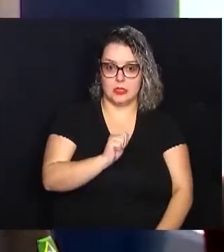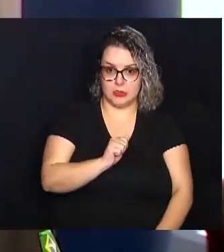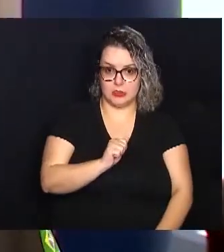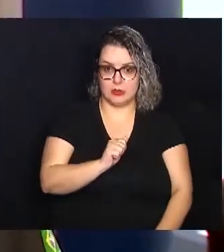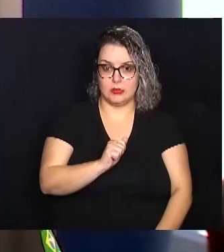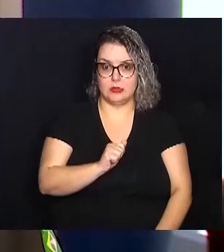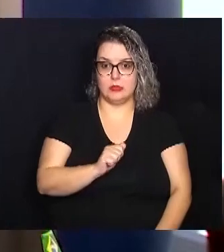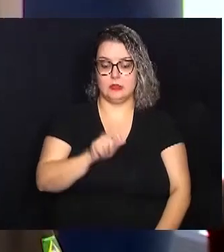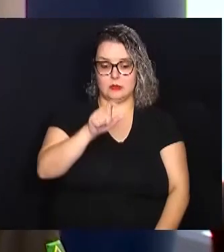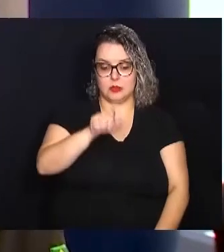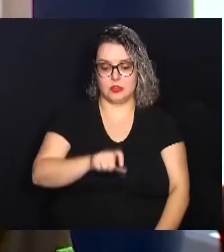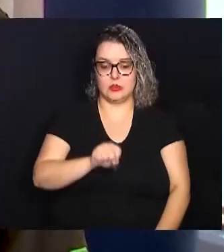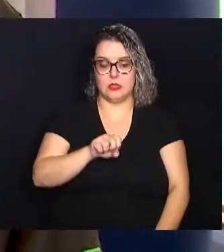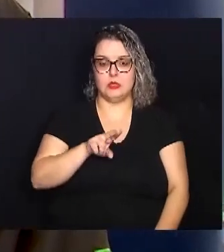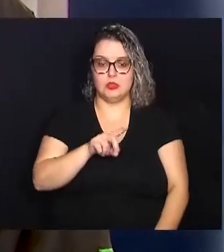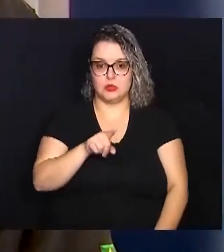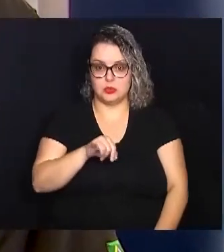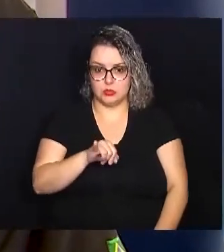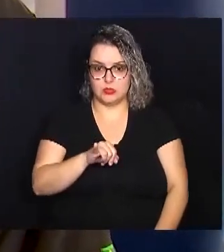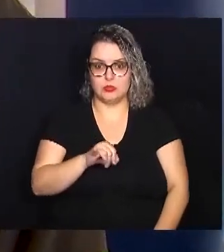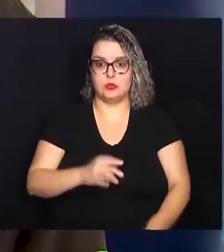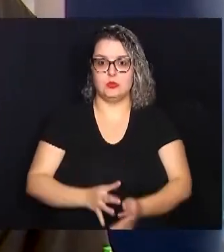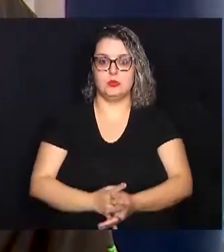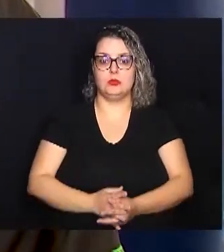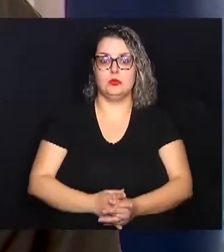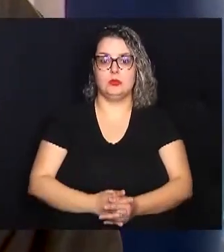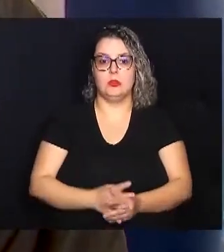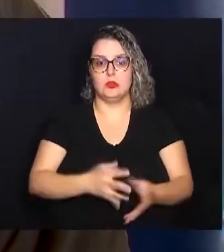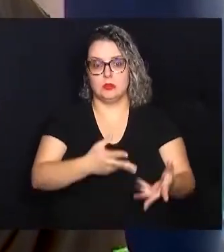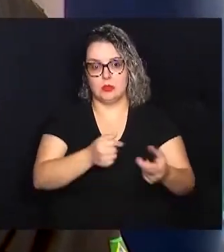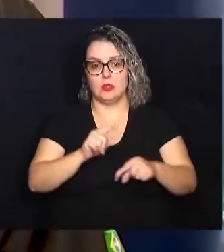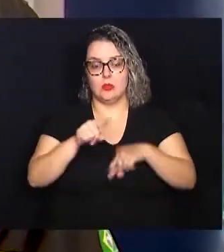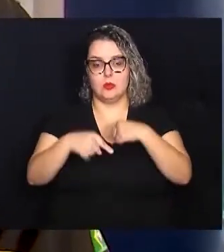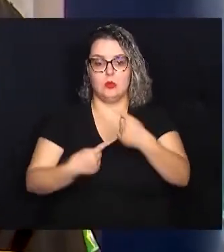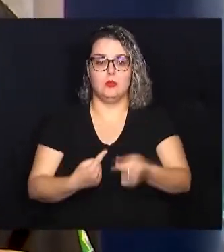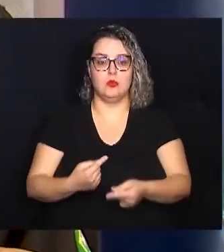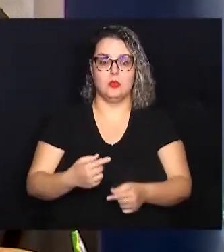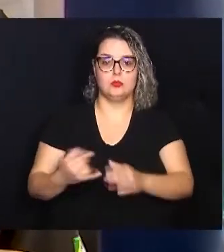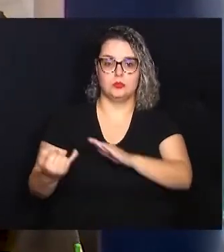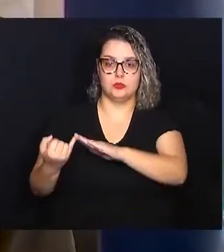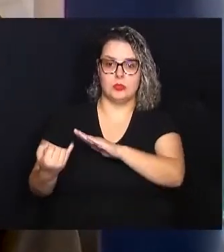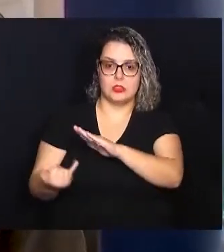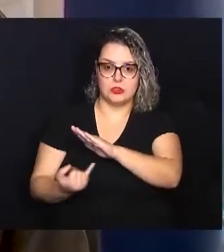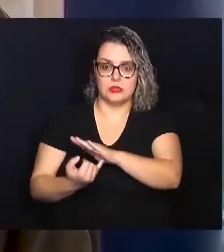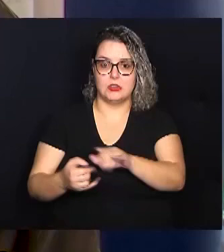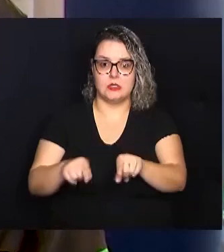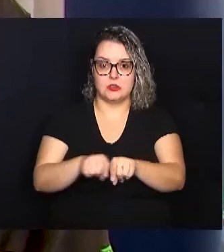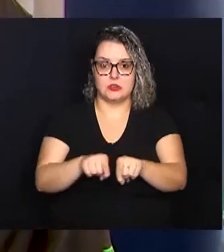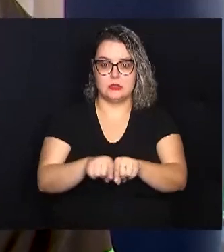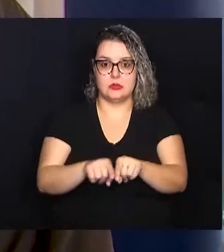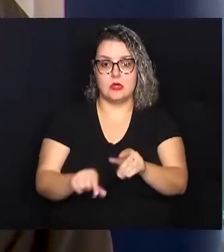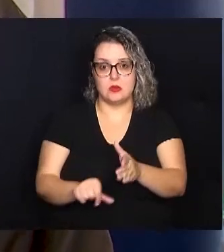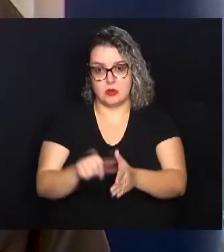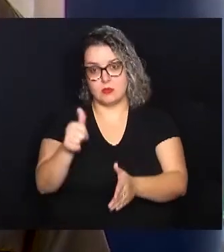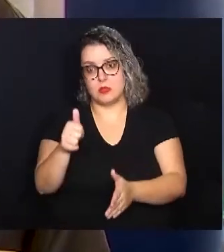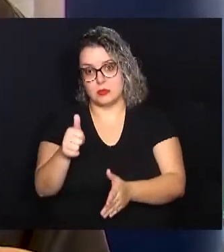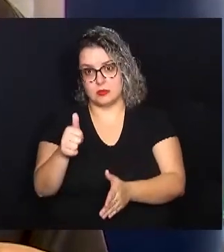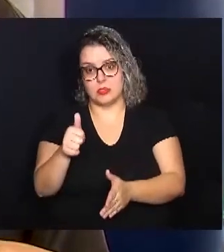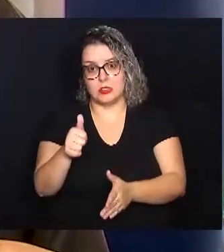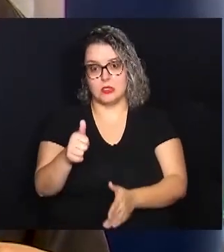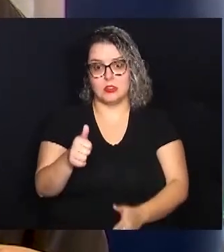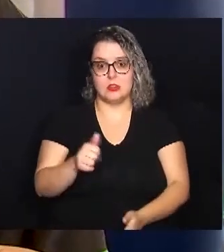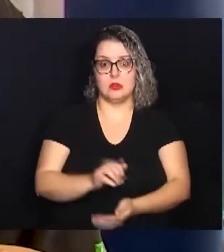Suzy. Ela fez um convite, como outras entidades também, né, mas ela foi a primeira. E eu me